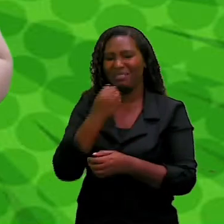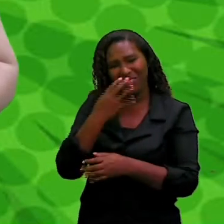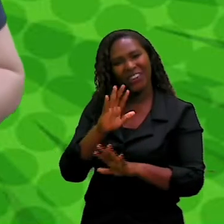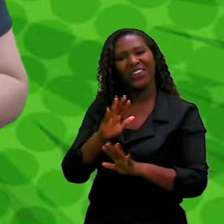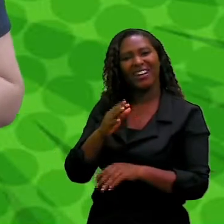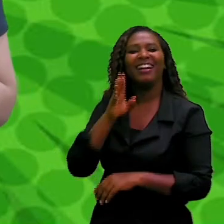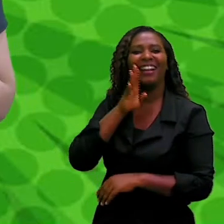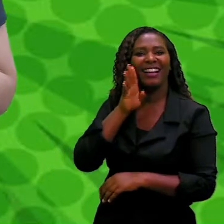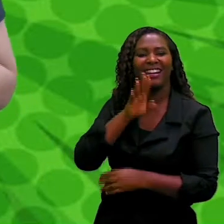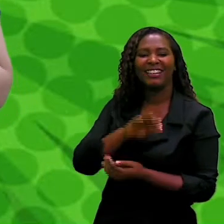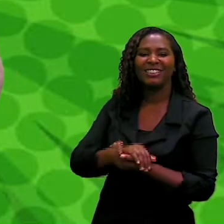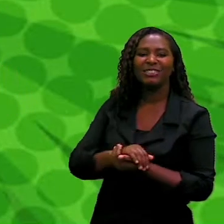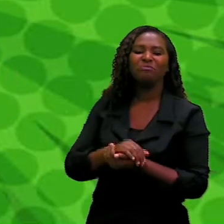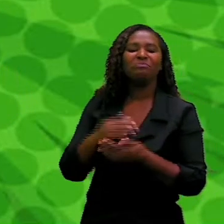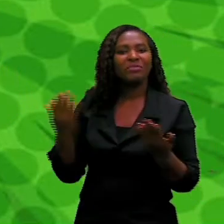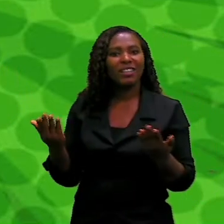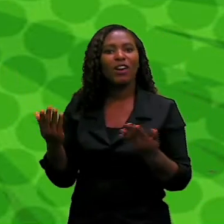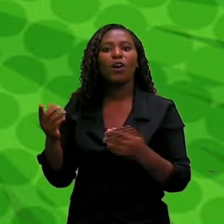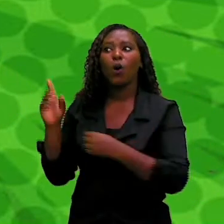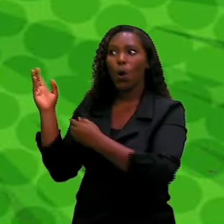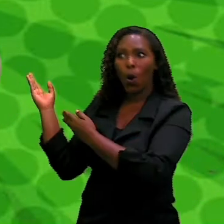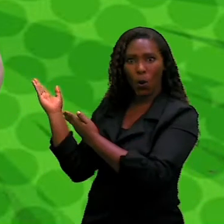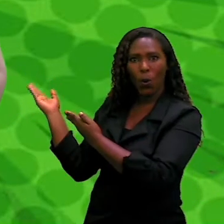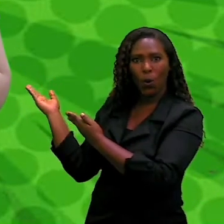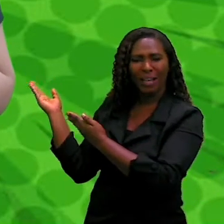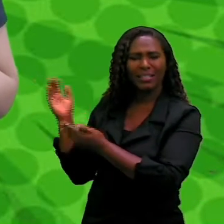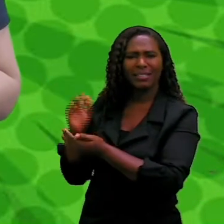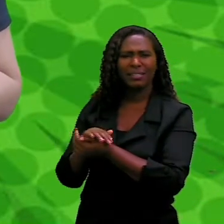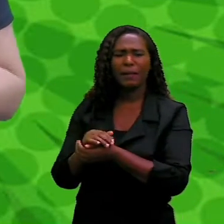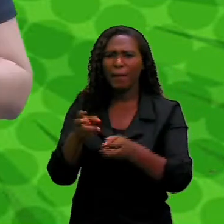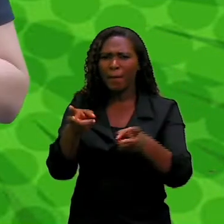também do Olaf. Essa daí, olha aí.